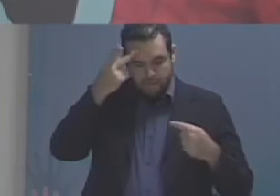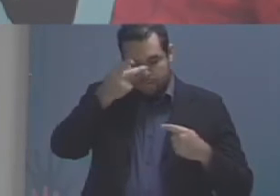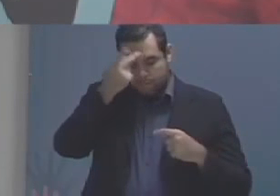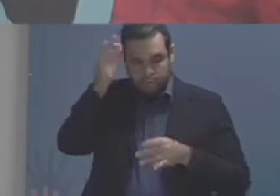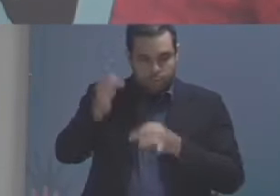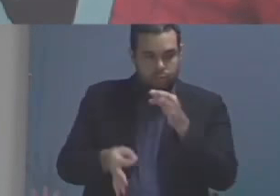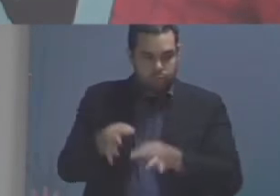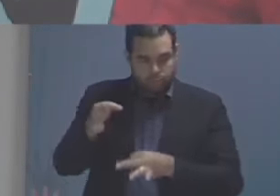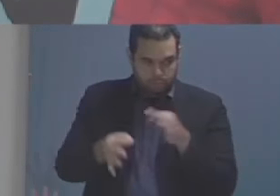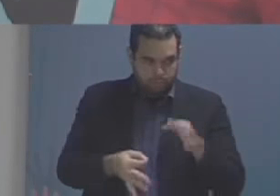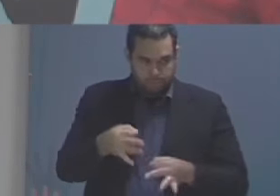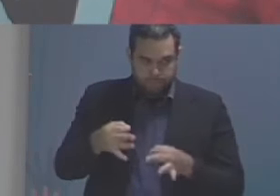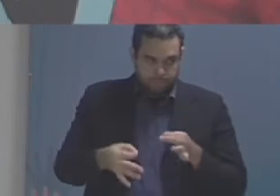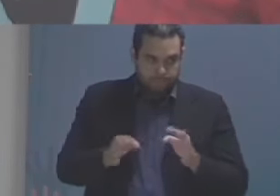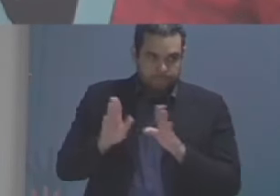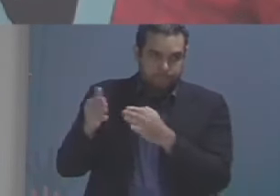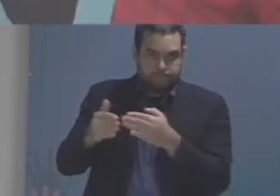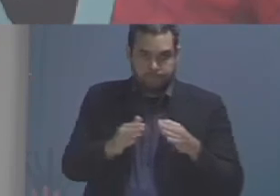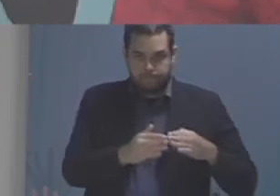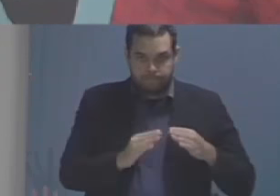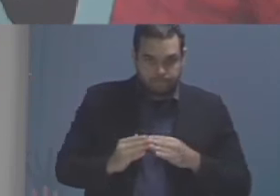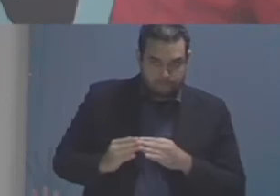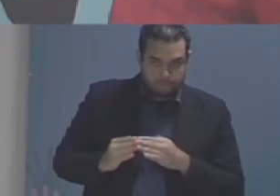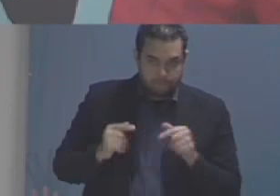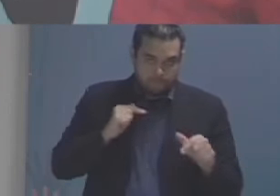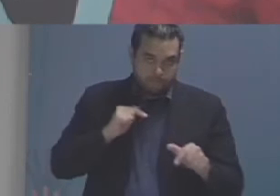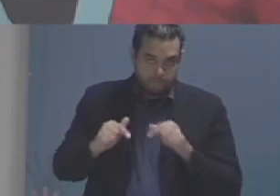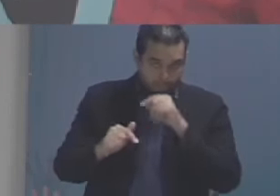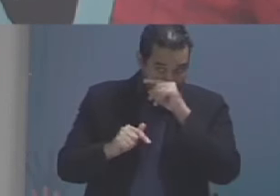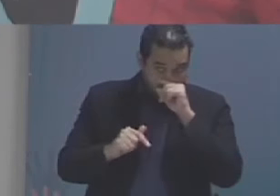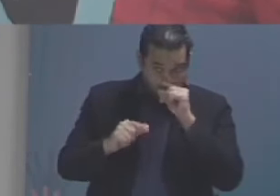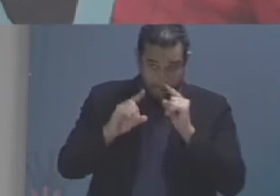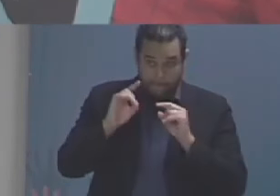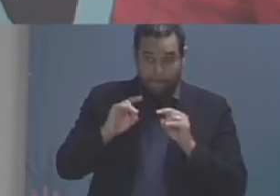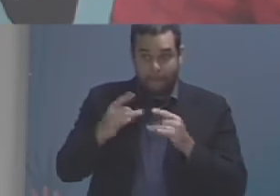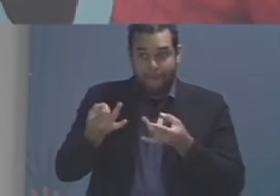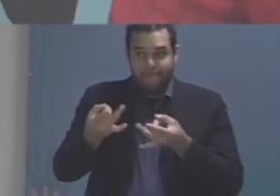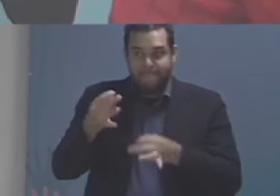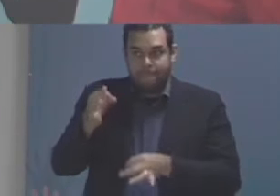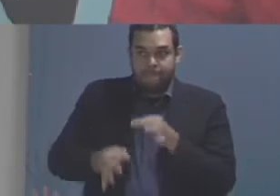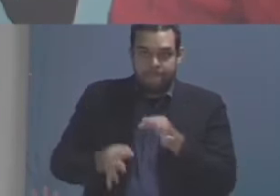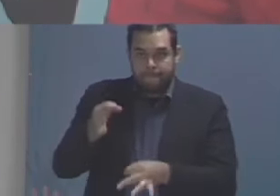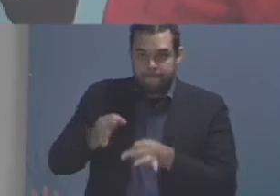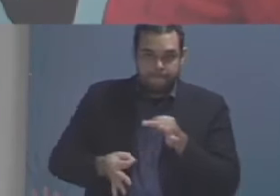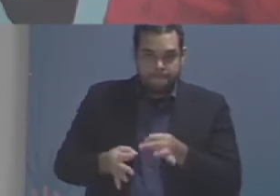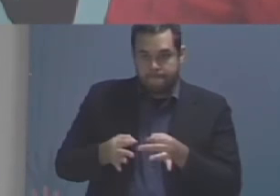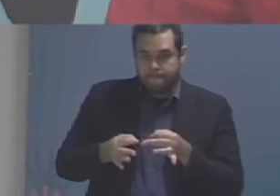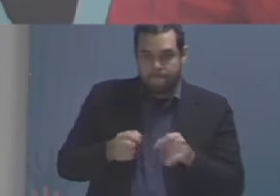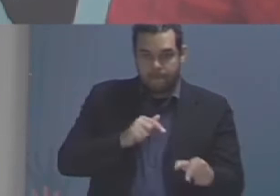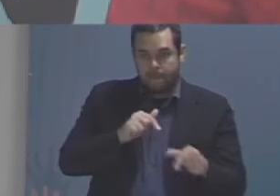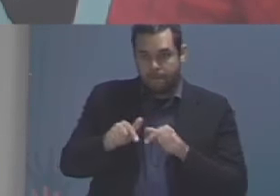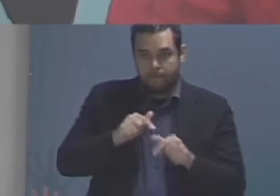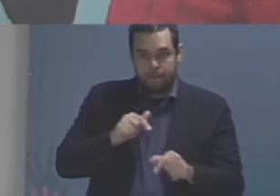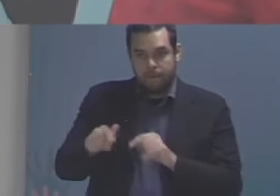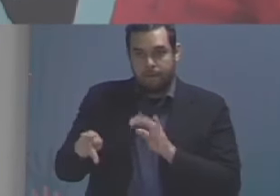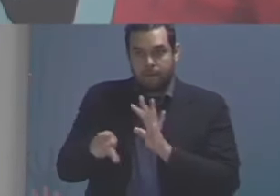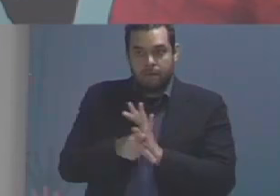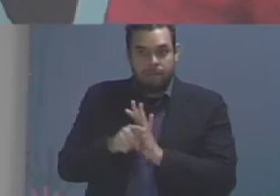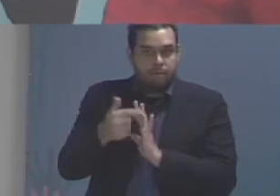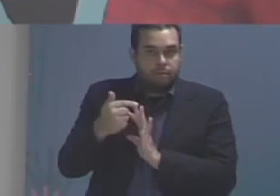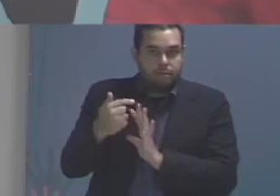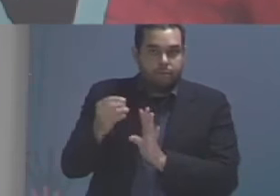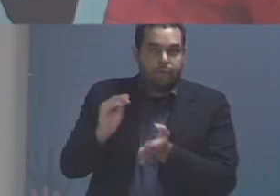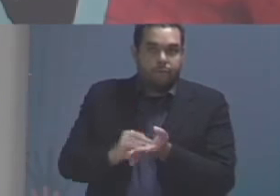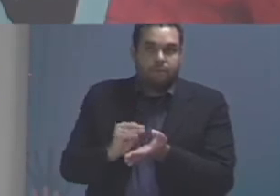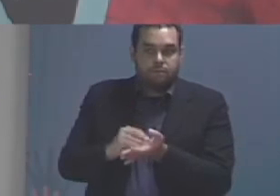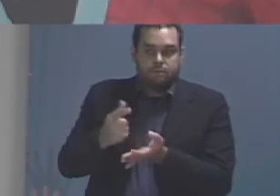judiciário, os trabalhadores sejam, pelos juízes, colocados na condição de fazer trabalhos, inclusive, que não são os